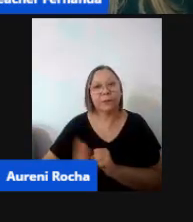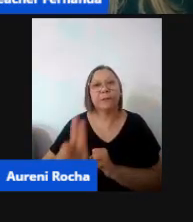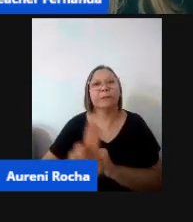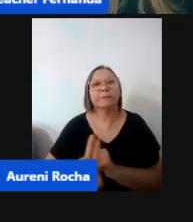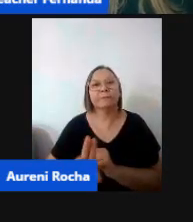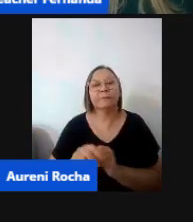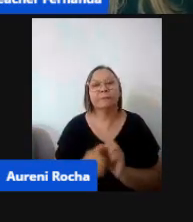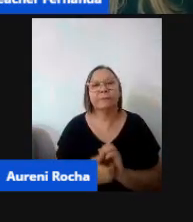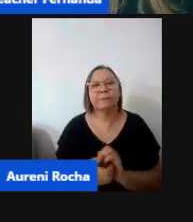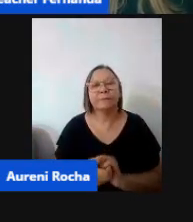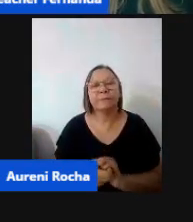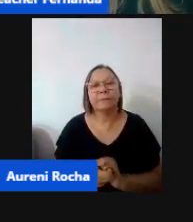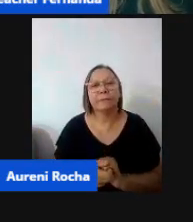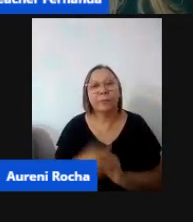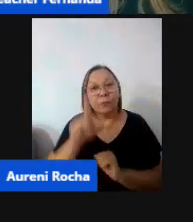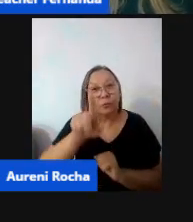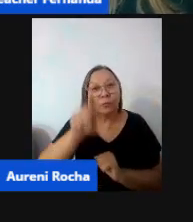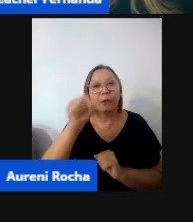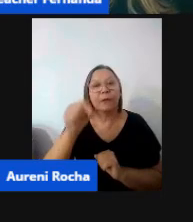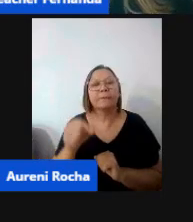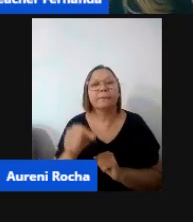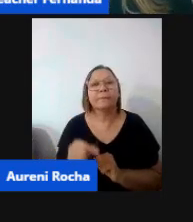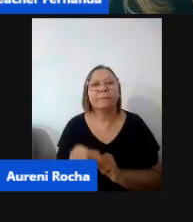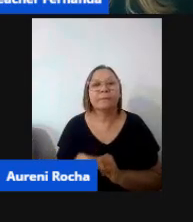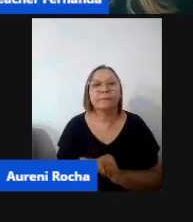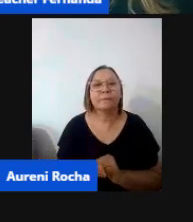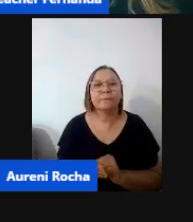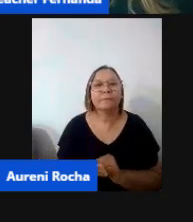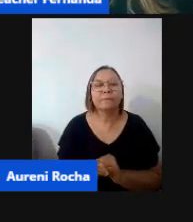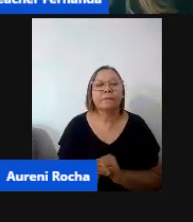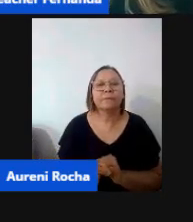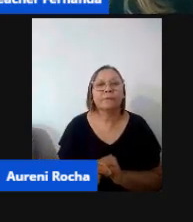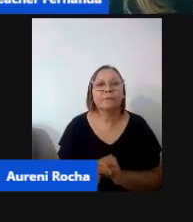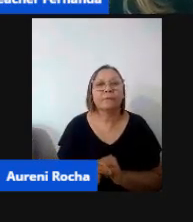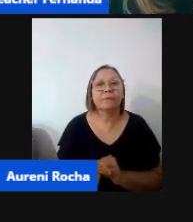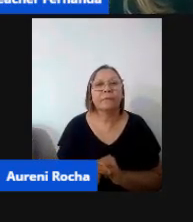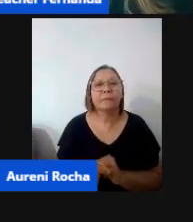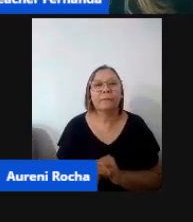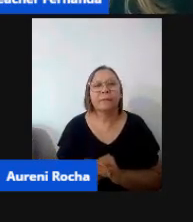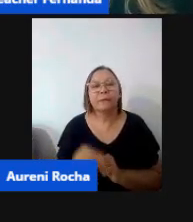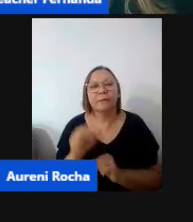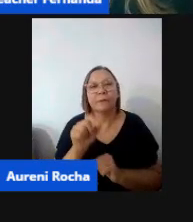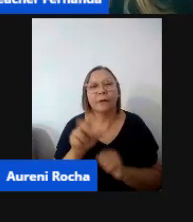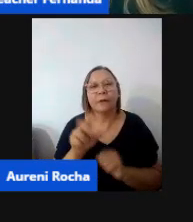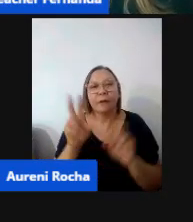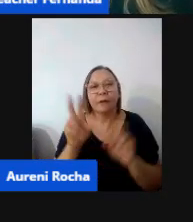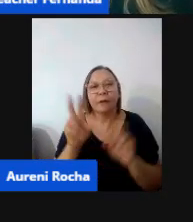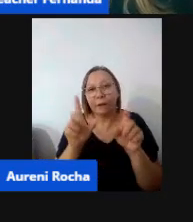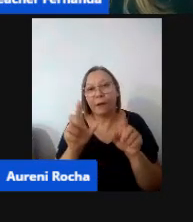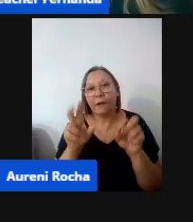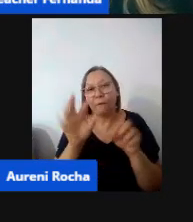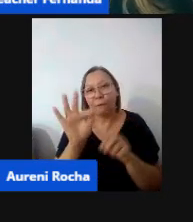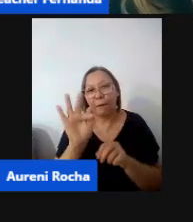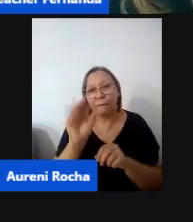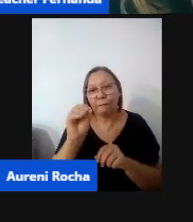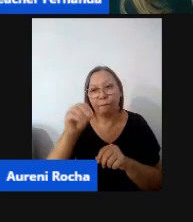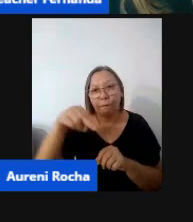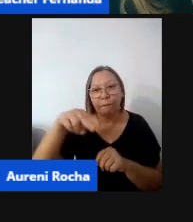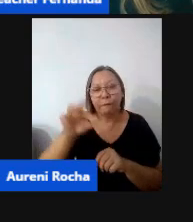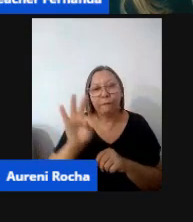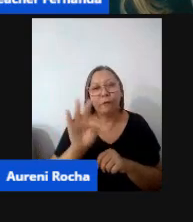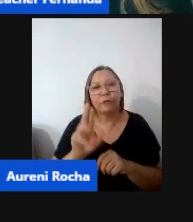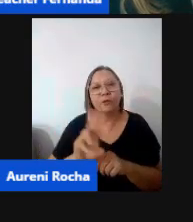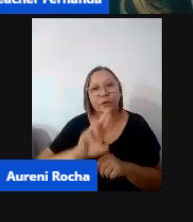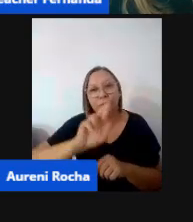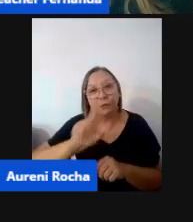Vamos escolher a fonte Nonito Sans Bold. Eu cliquei aqui e ela já mudou o meu